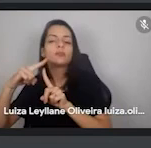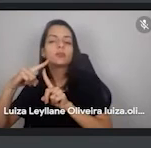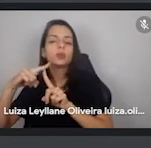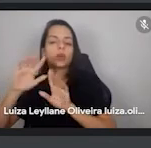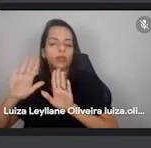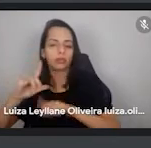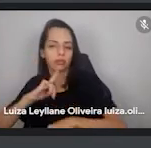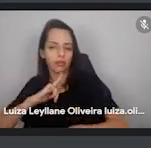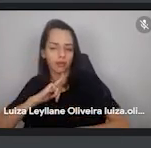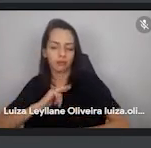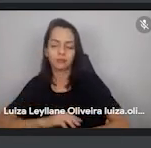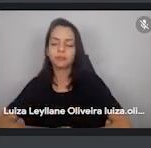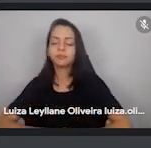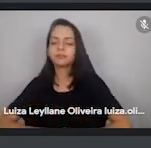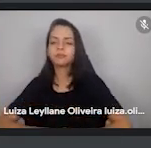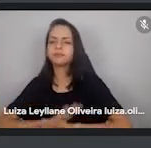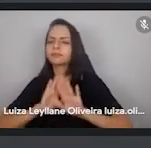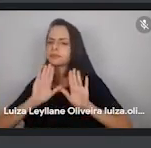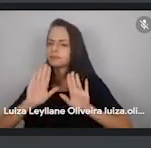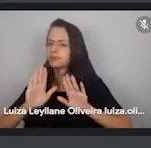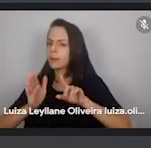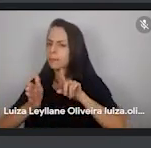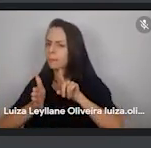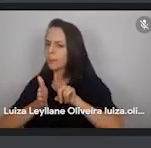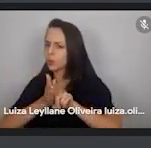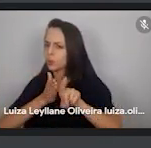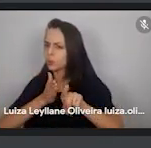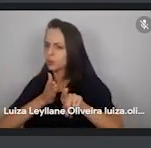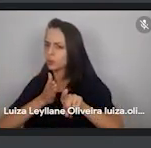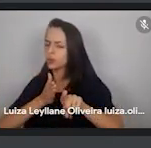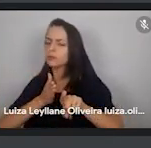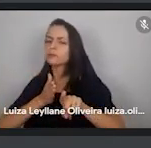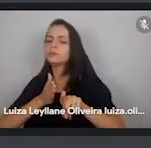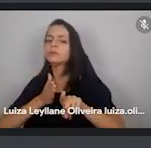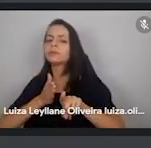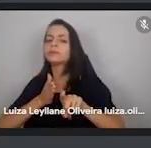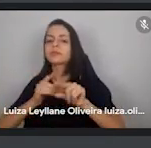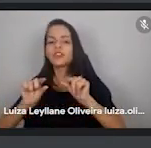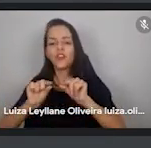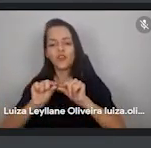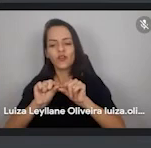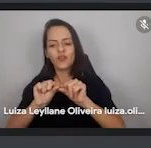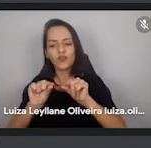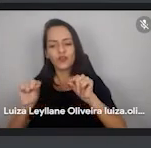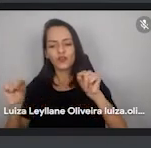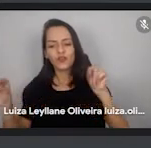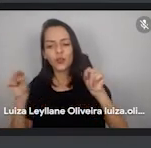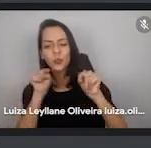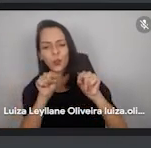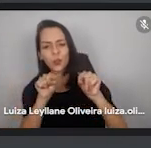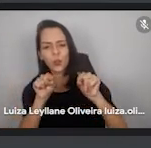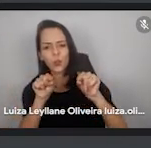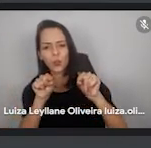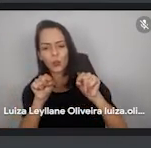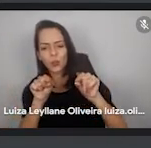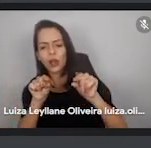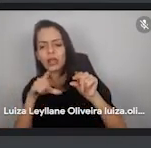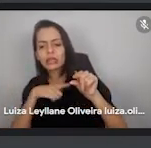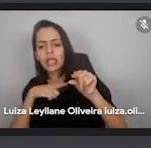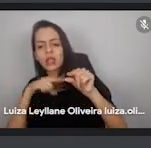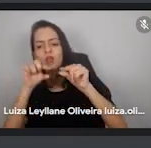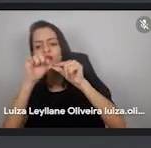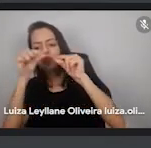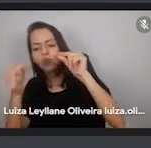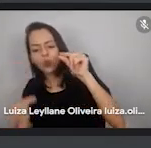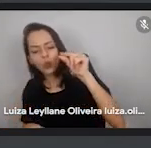para vocês, esse fio está ligado ou está desligado?